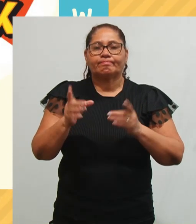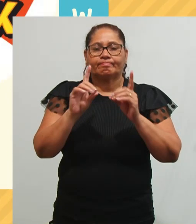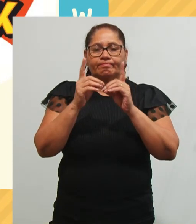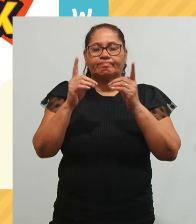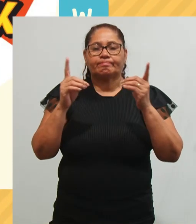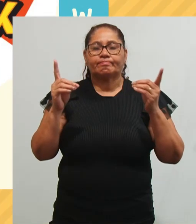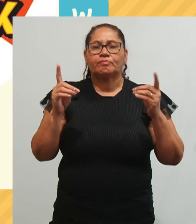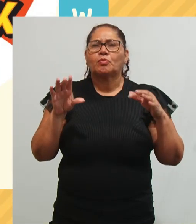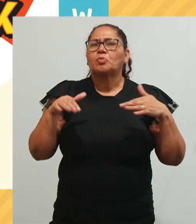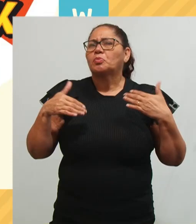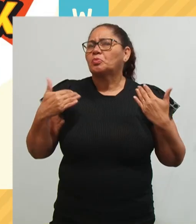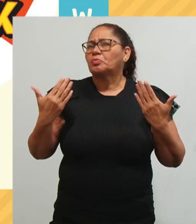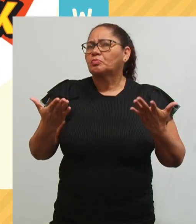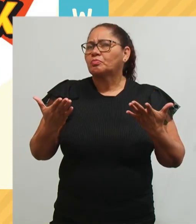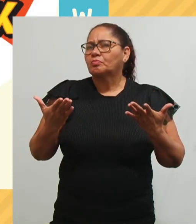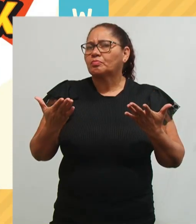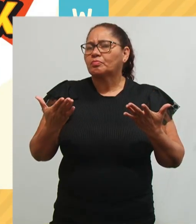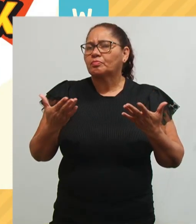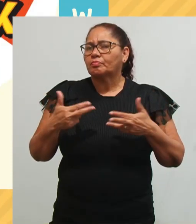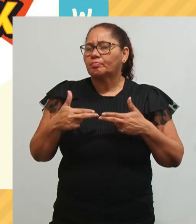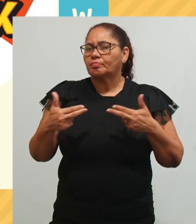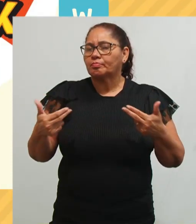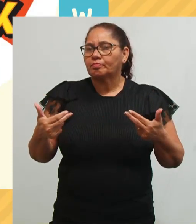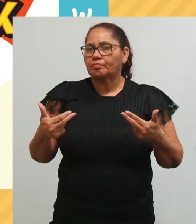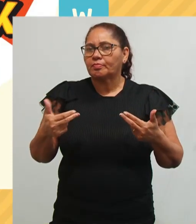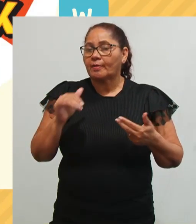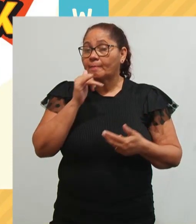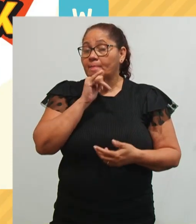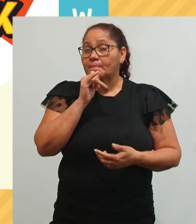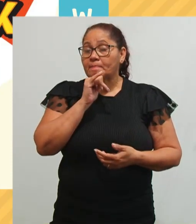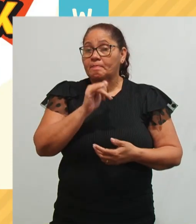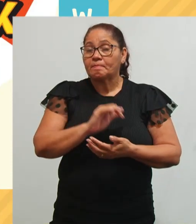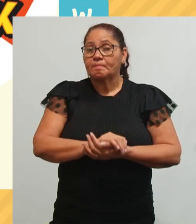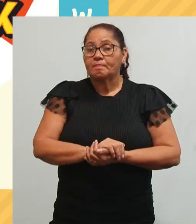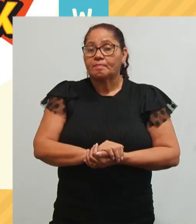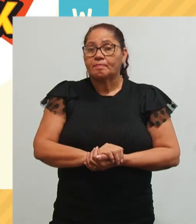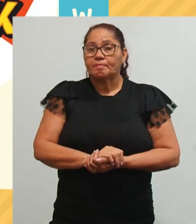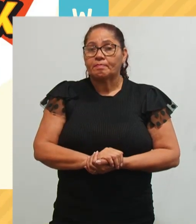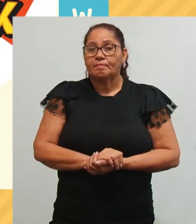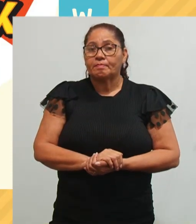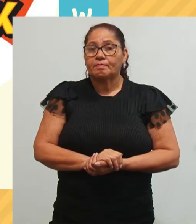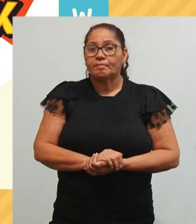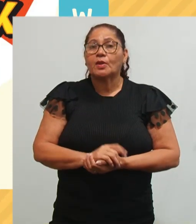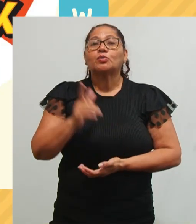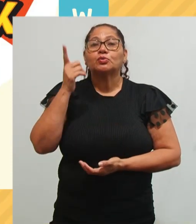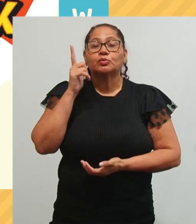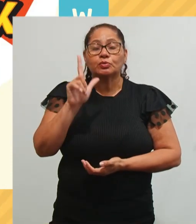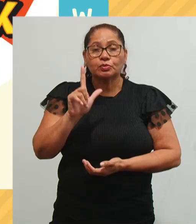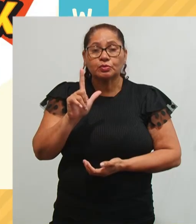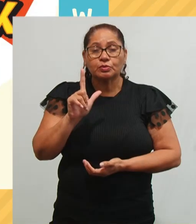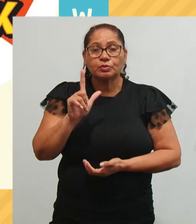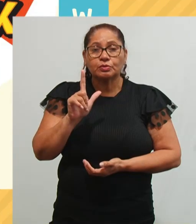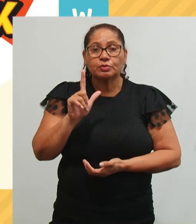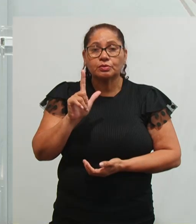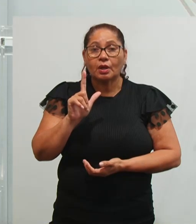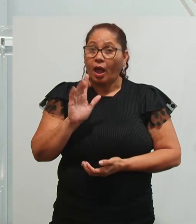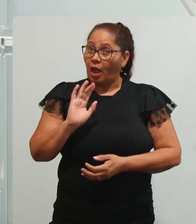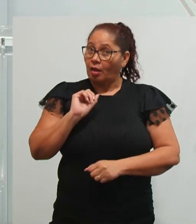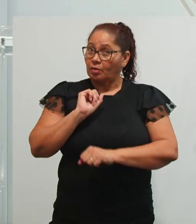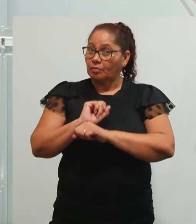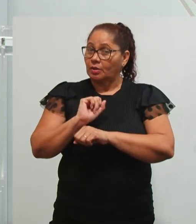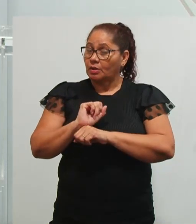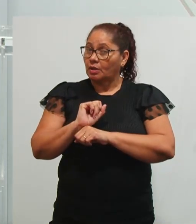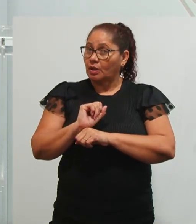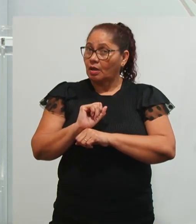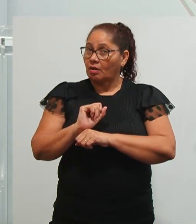né? Quais são essas coisas? Por exemplo, né, será que a gente já conseguiu? Ei, não estou